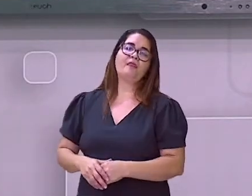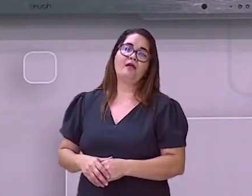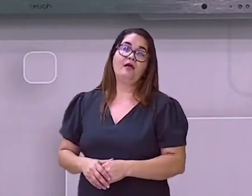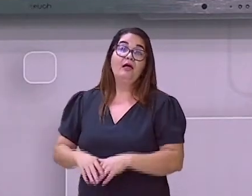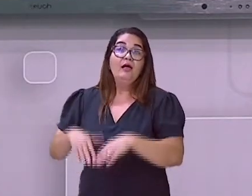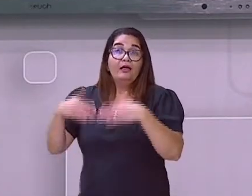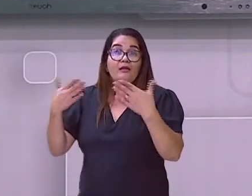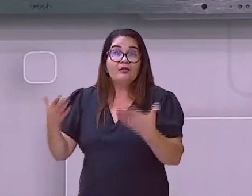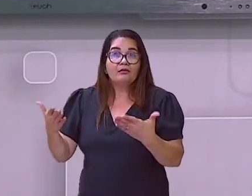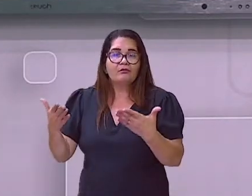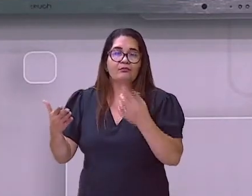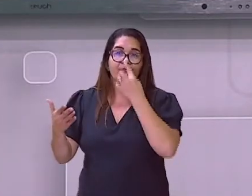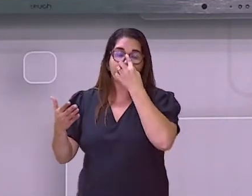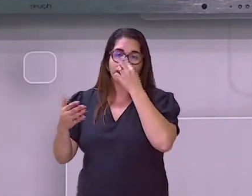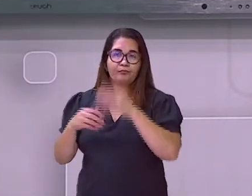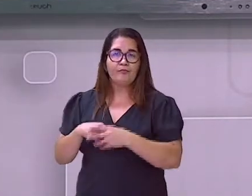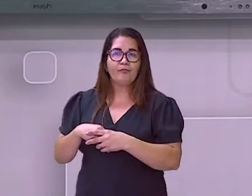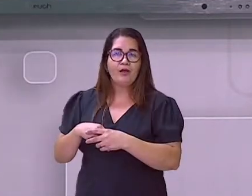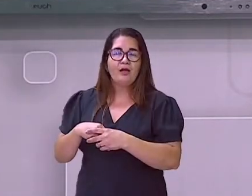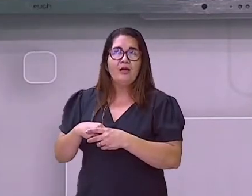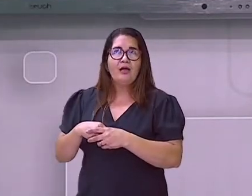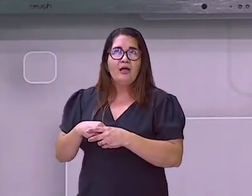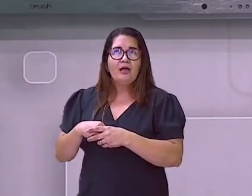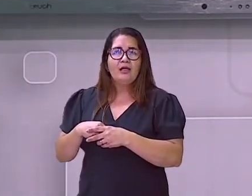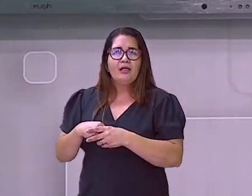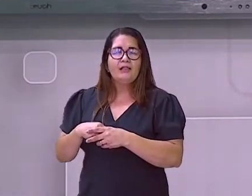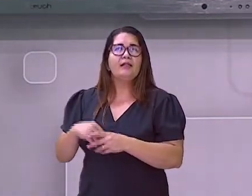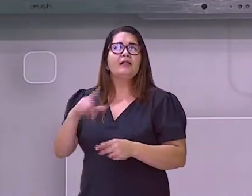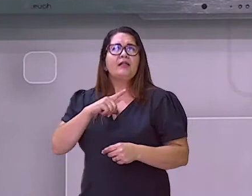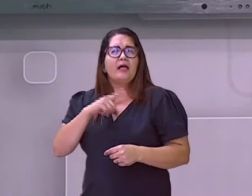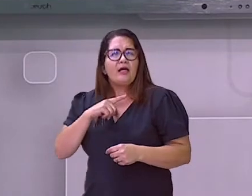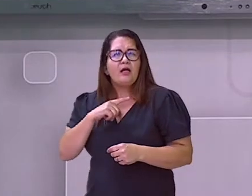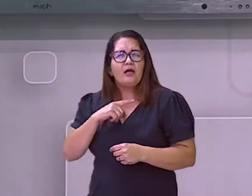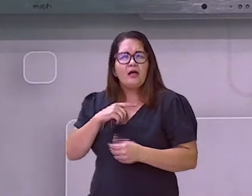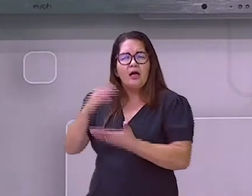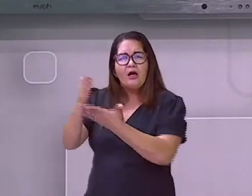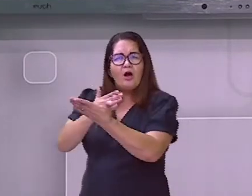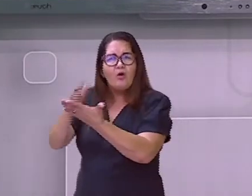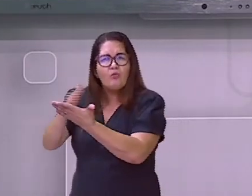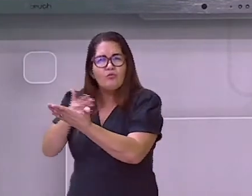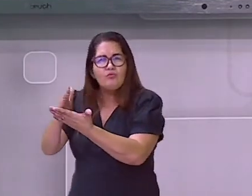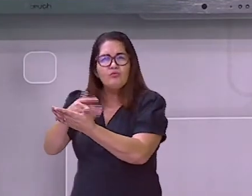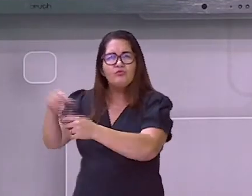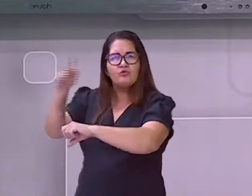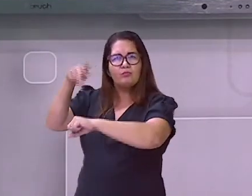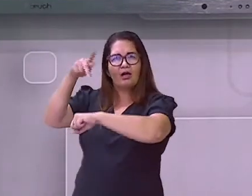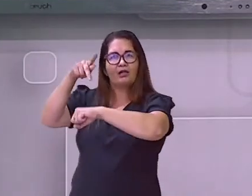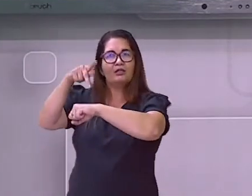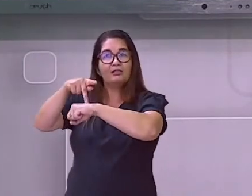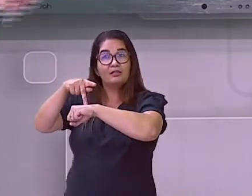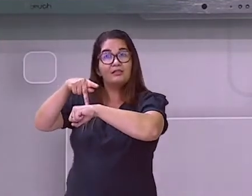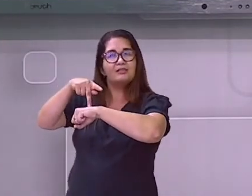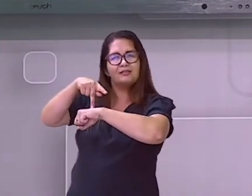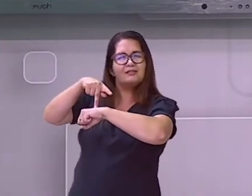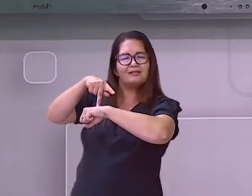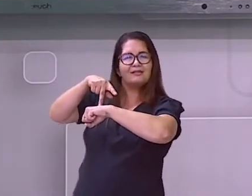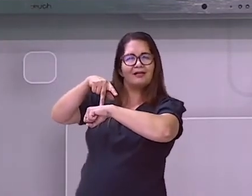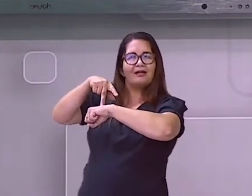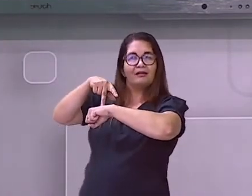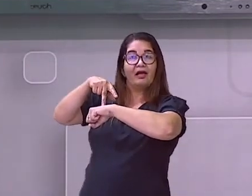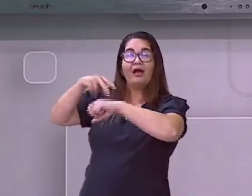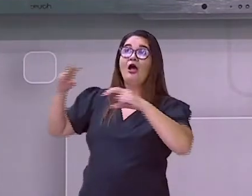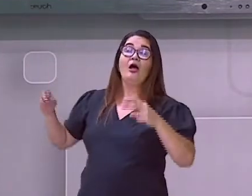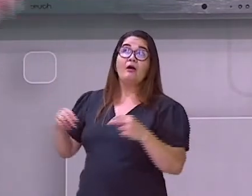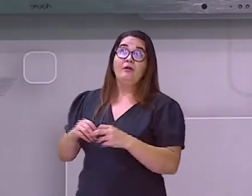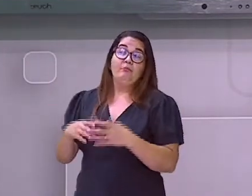tanto. É muito mais comum você ouvir alguém falar assim, eu quero conhecer Paris,